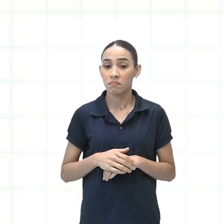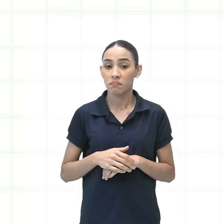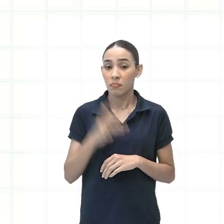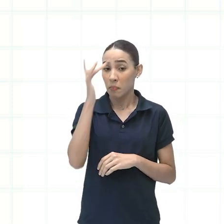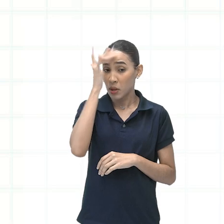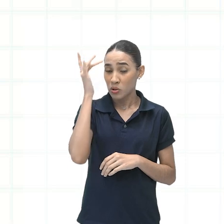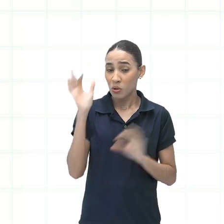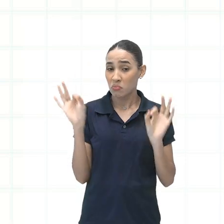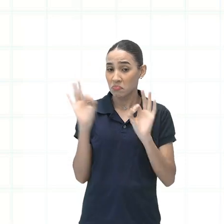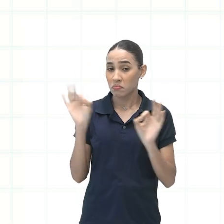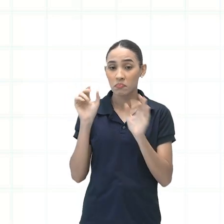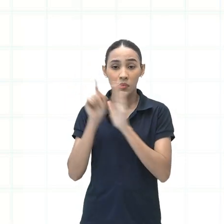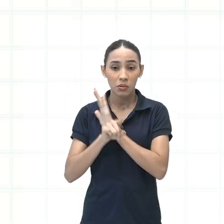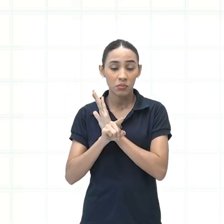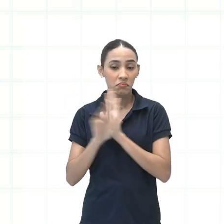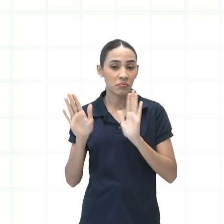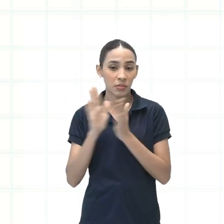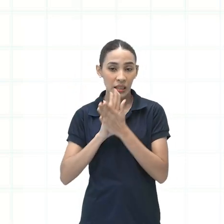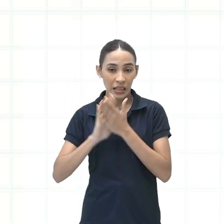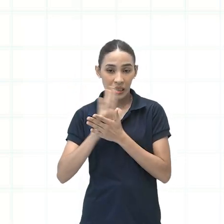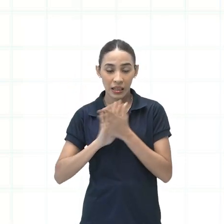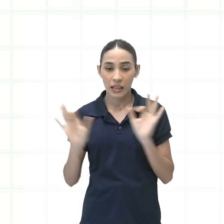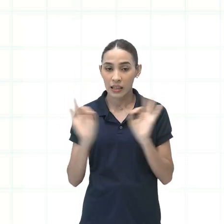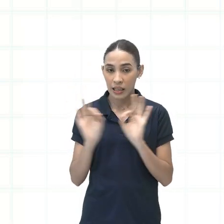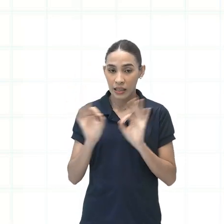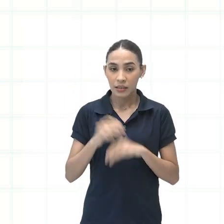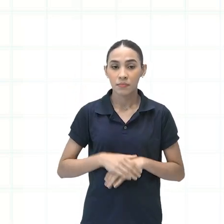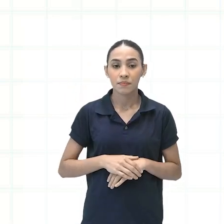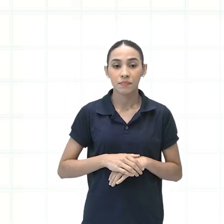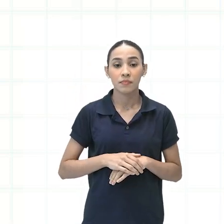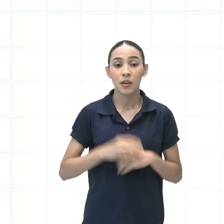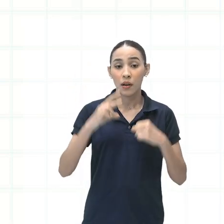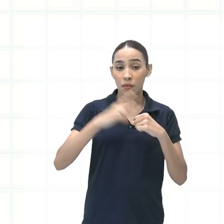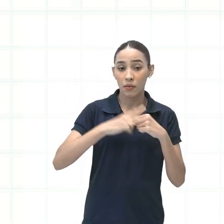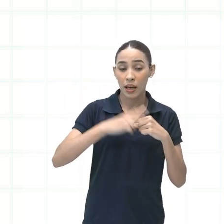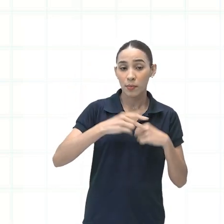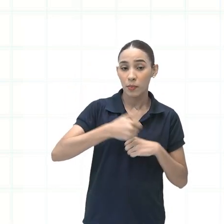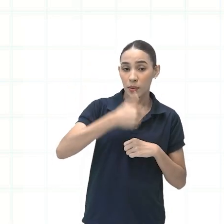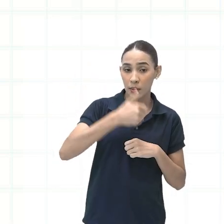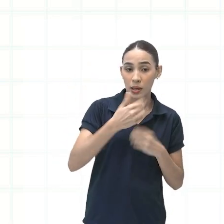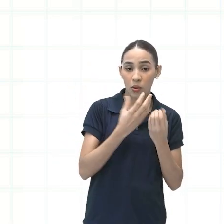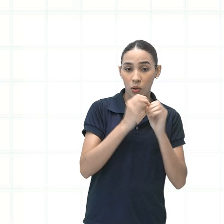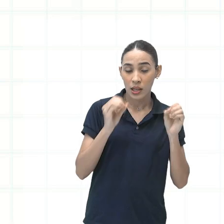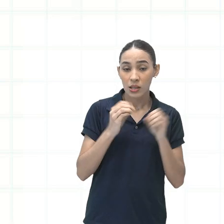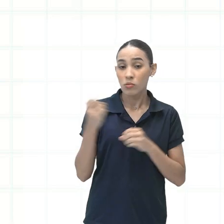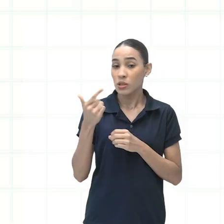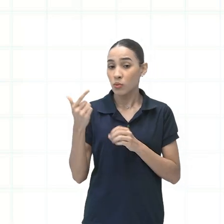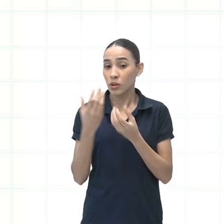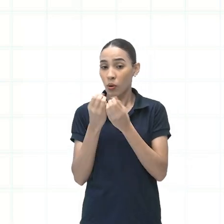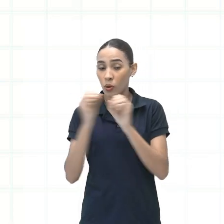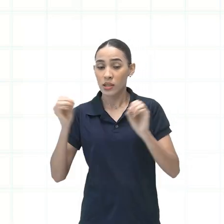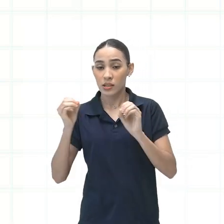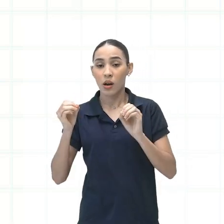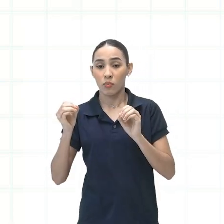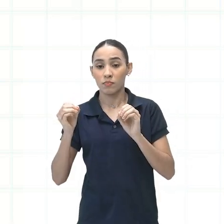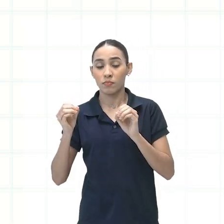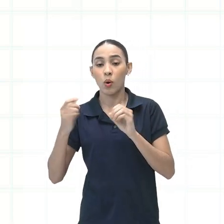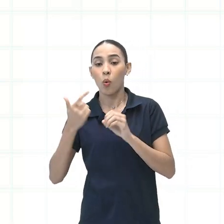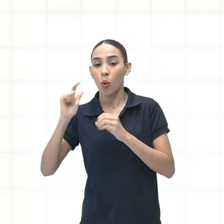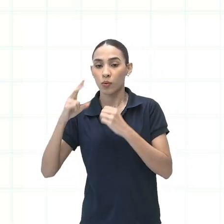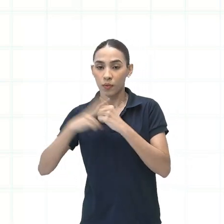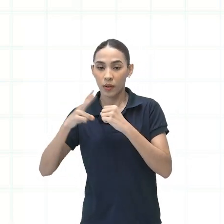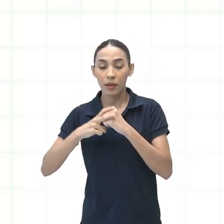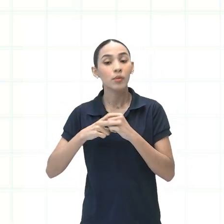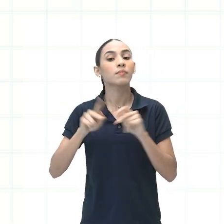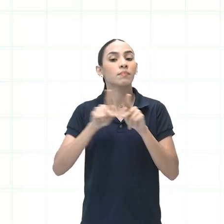ninguém o questionou. Olha aqui, estava é um verbo, questionou é o outro verbo. Então, período